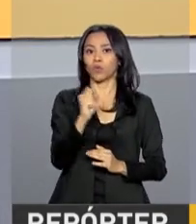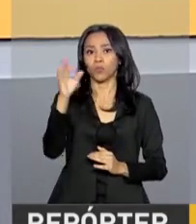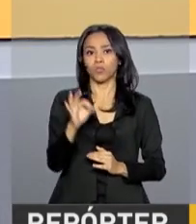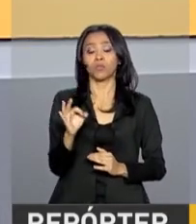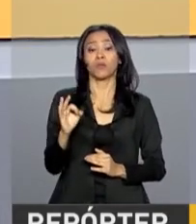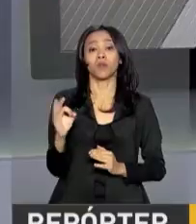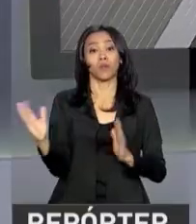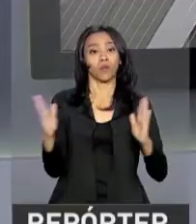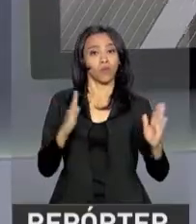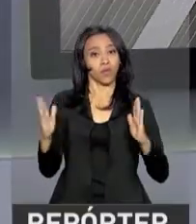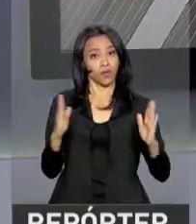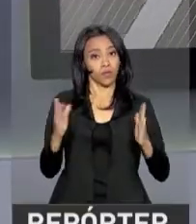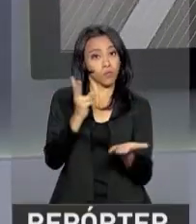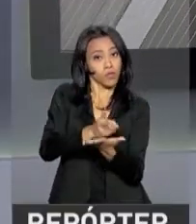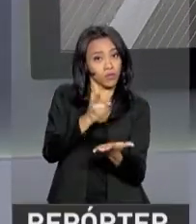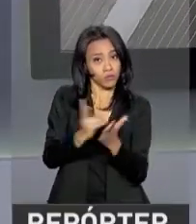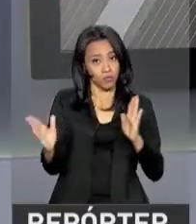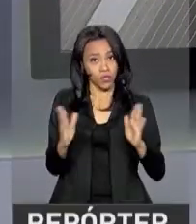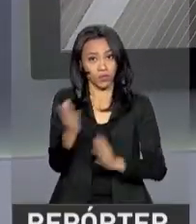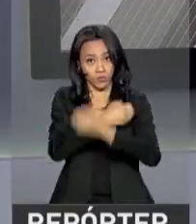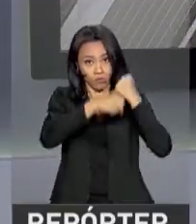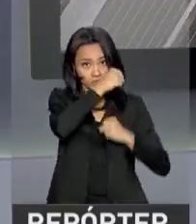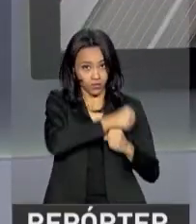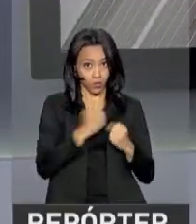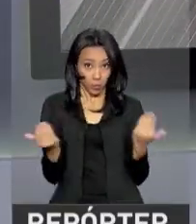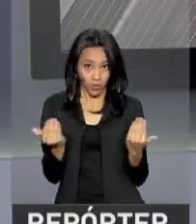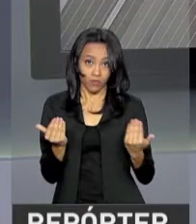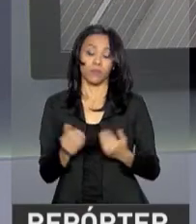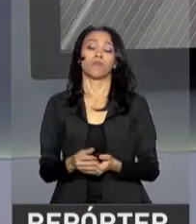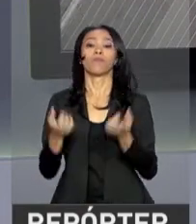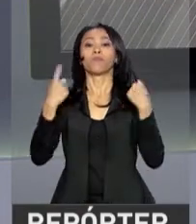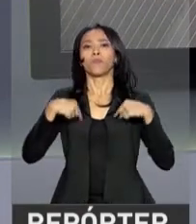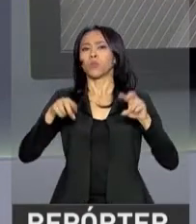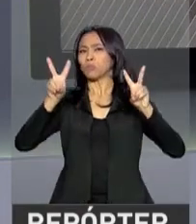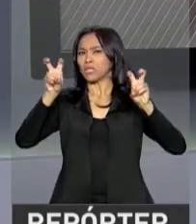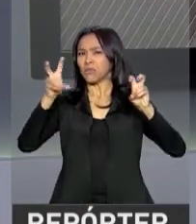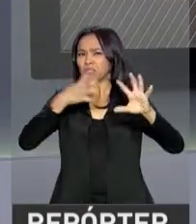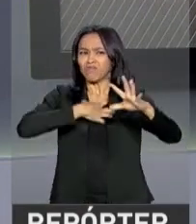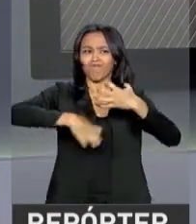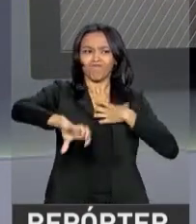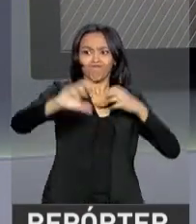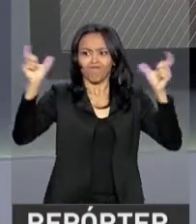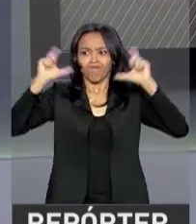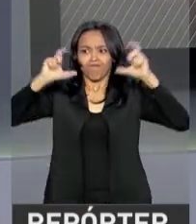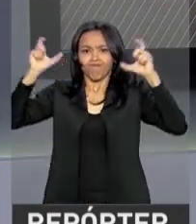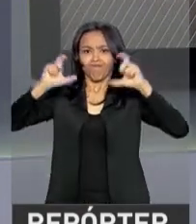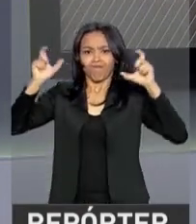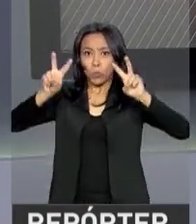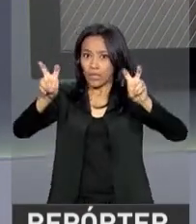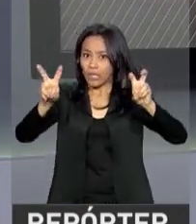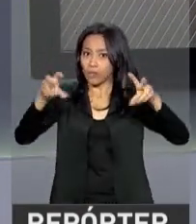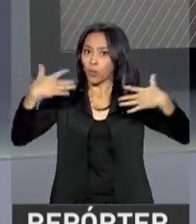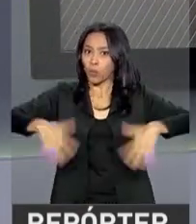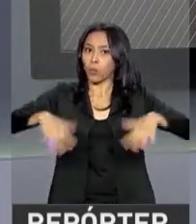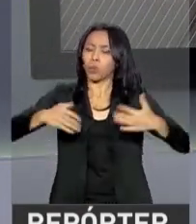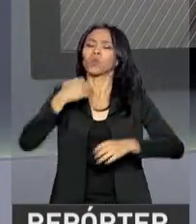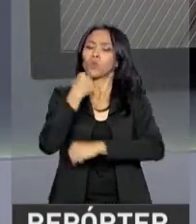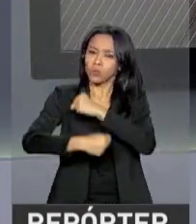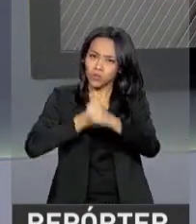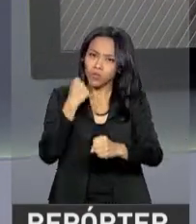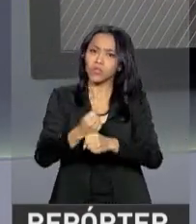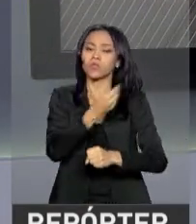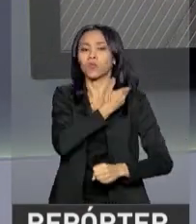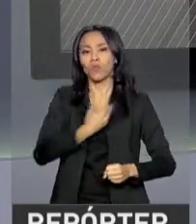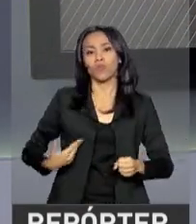passado um tema que mexe com a vida de muita gente todos os anos o governo promove a semana nacional de políticas